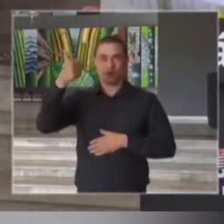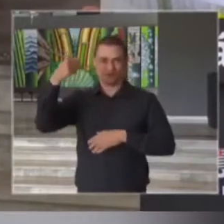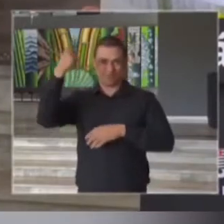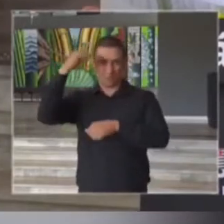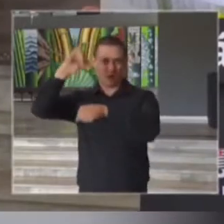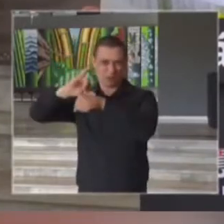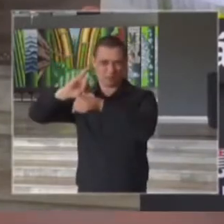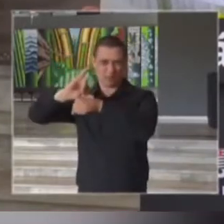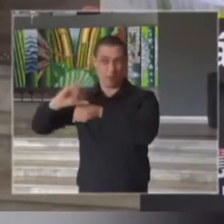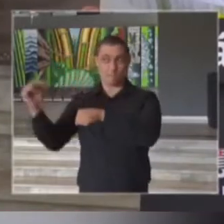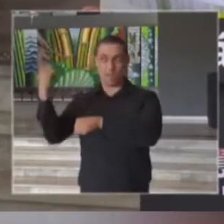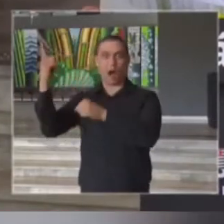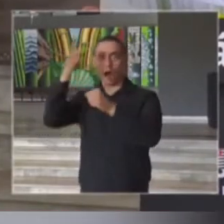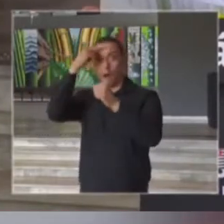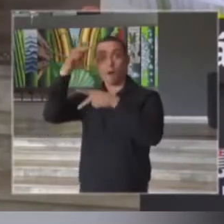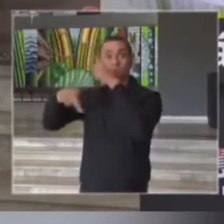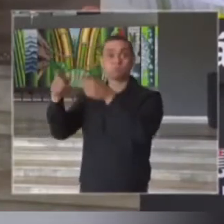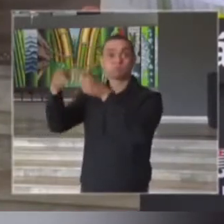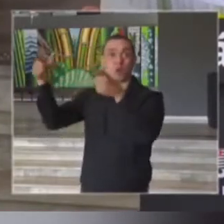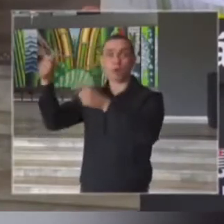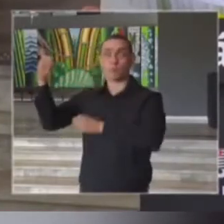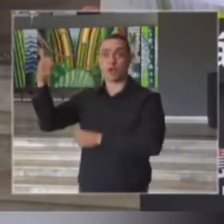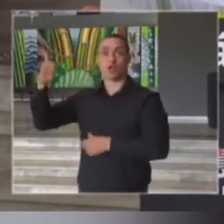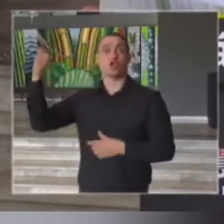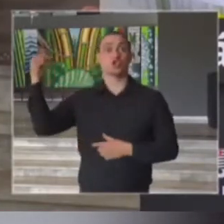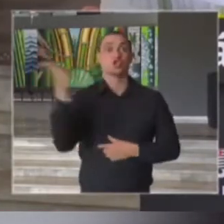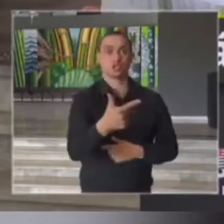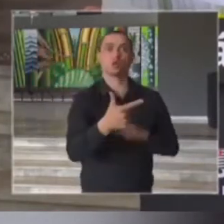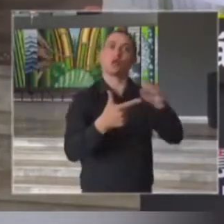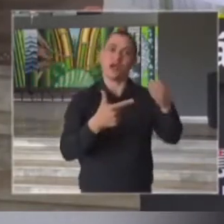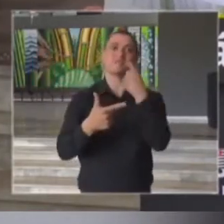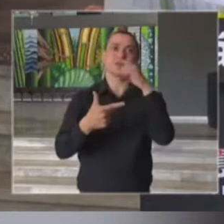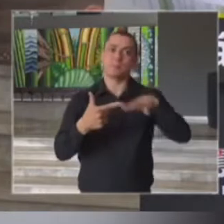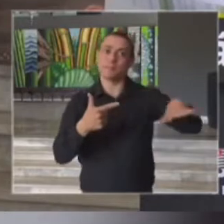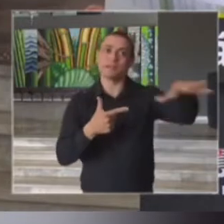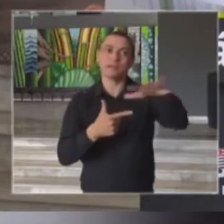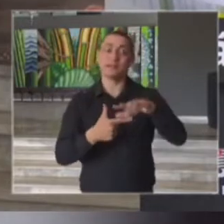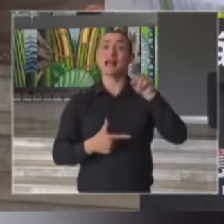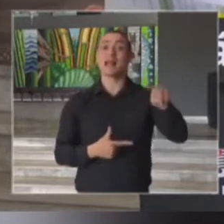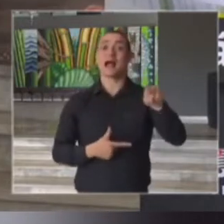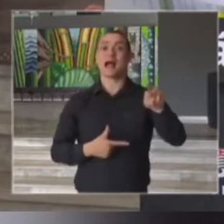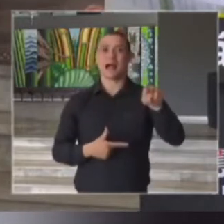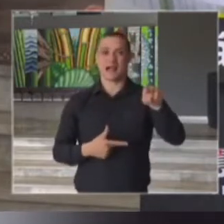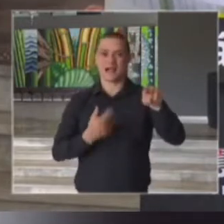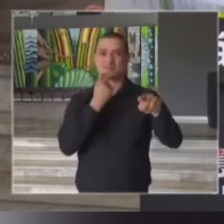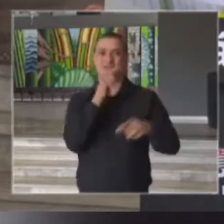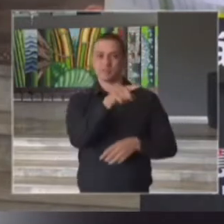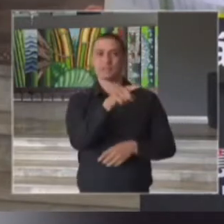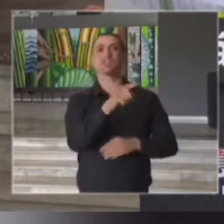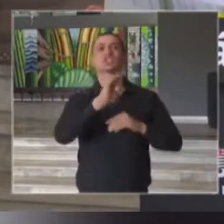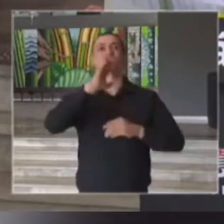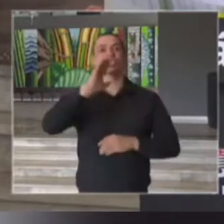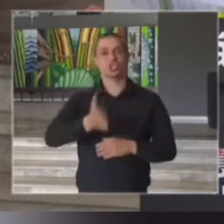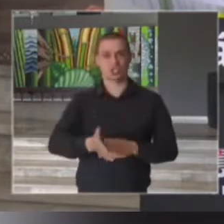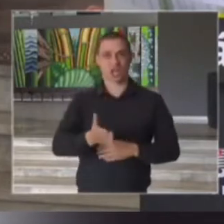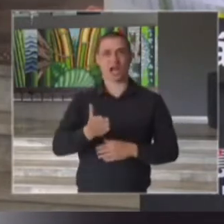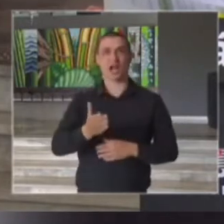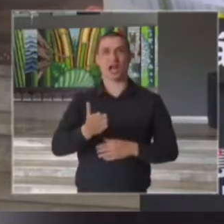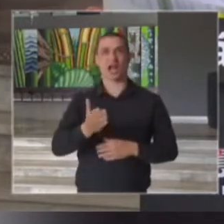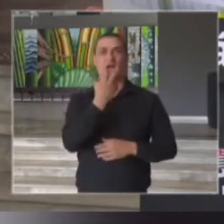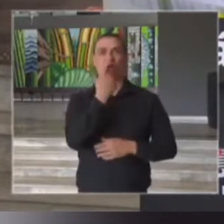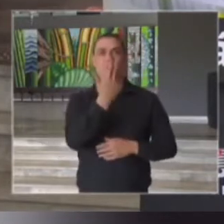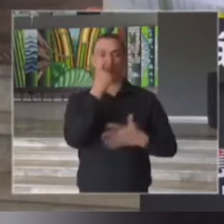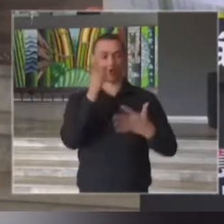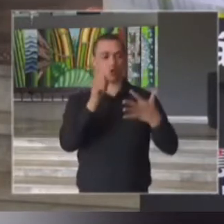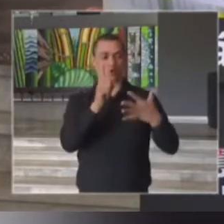aqui em termos de população, depois da região metropolitana. Né, nós temos aqui a região de Campinas fazendo uma